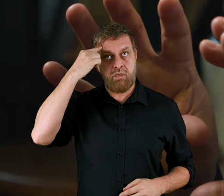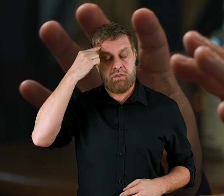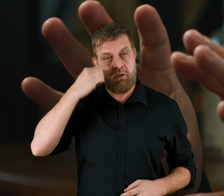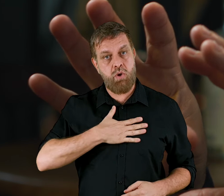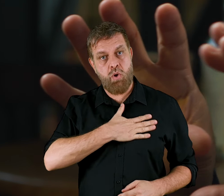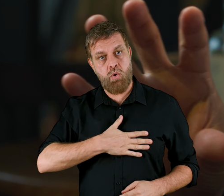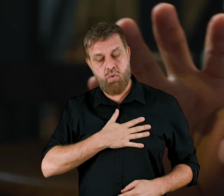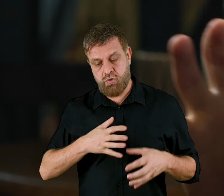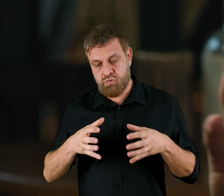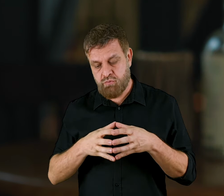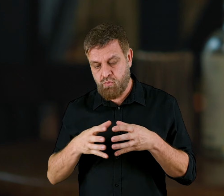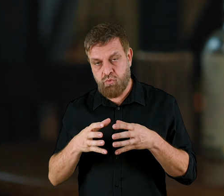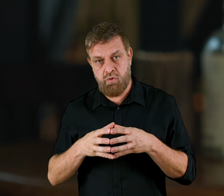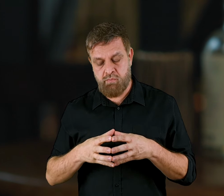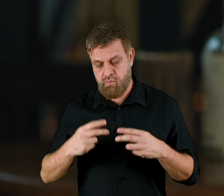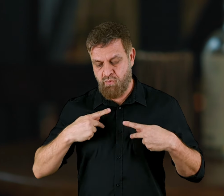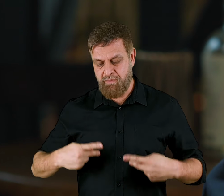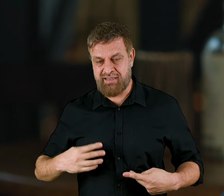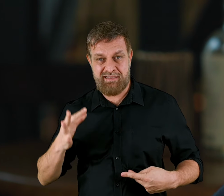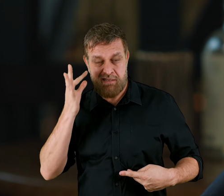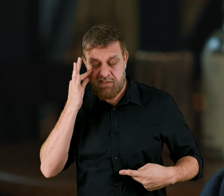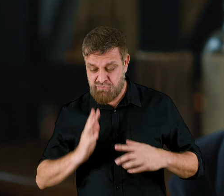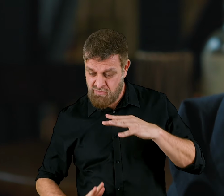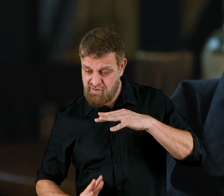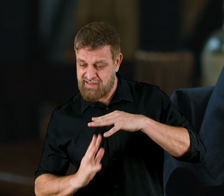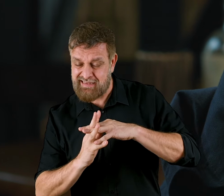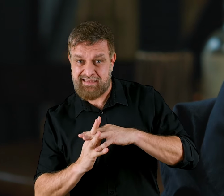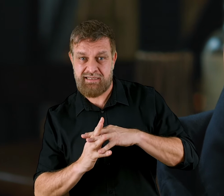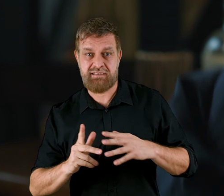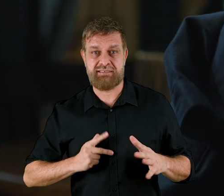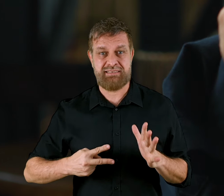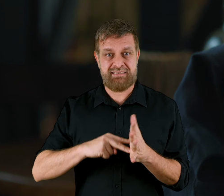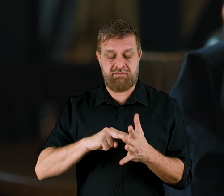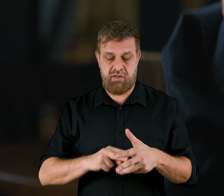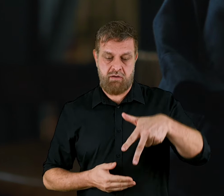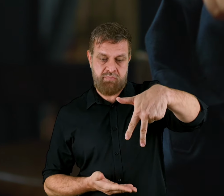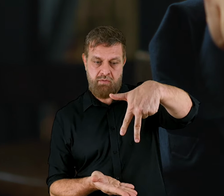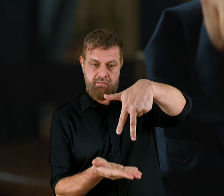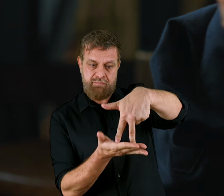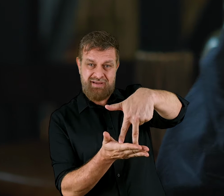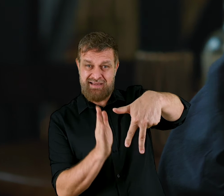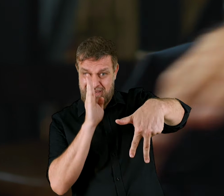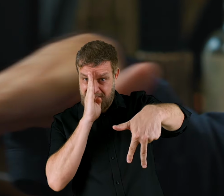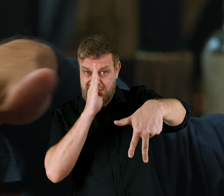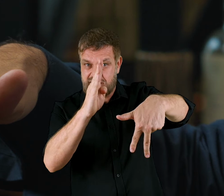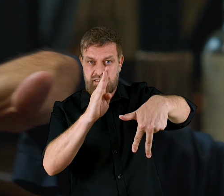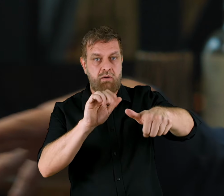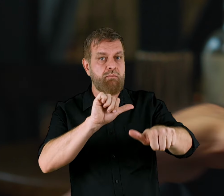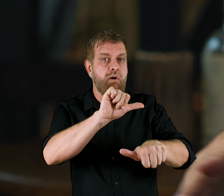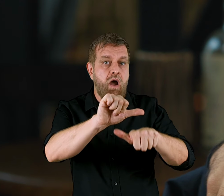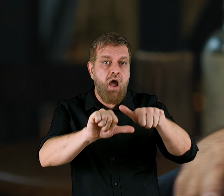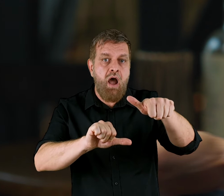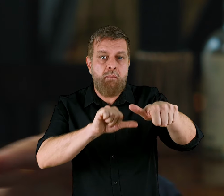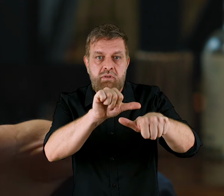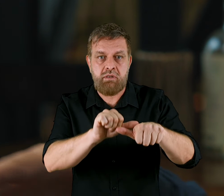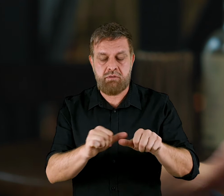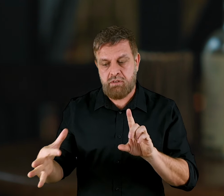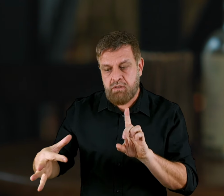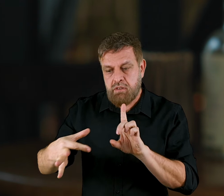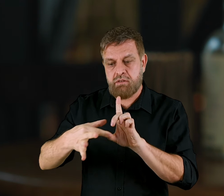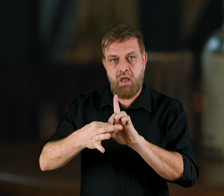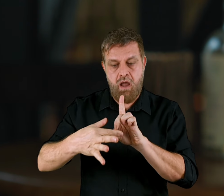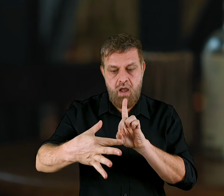nessa chave, como se fosse uma desintegração do antropocentrismo, ou seja, da centralidade do humano, numa rede de